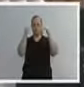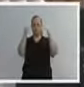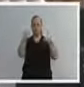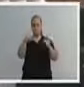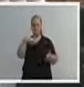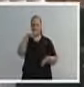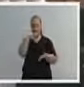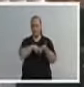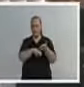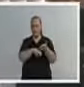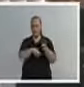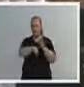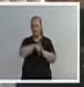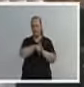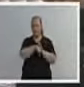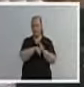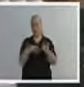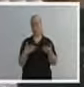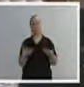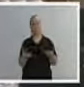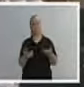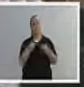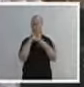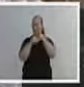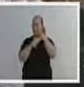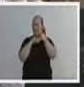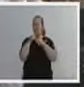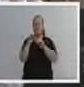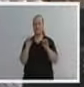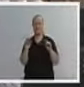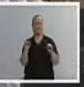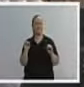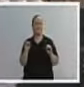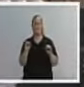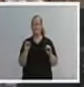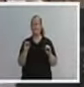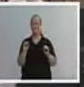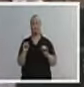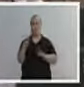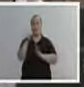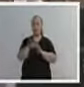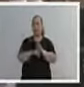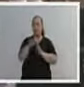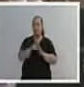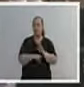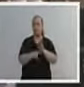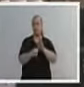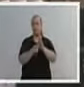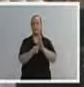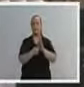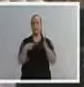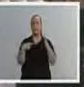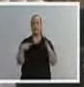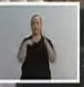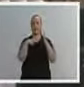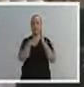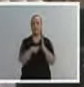É irresponsabilidade, e não tenha dúvida que todos os projetos, todas as denúncias, todas as representações